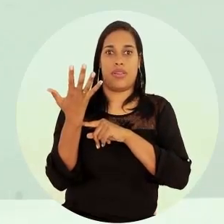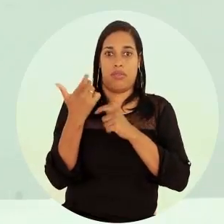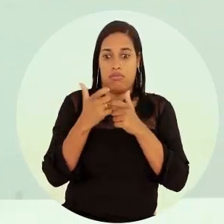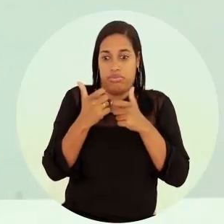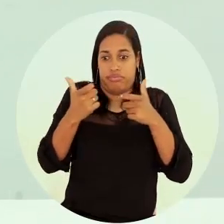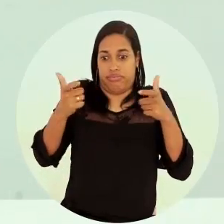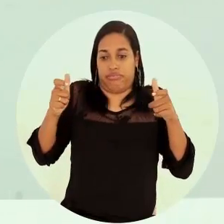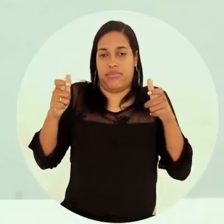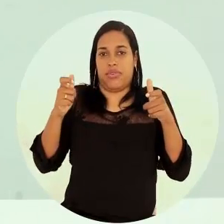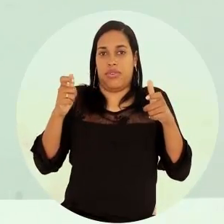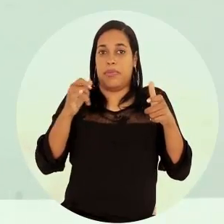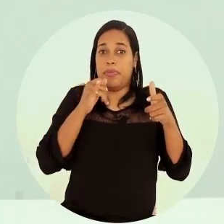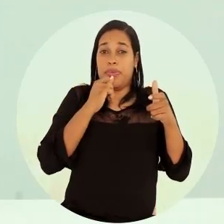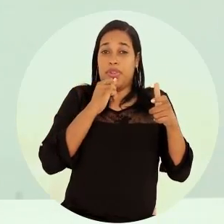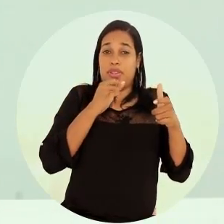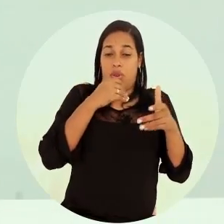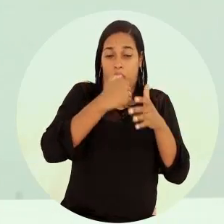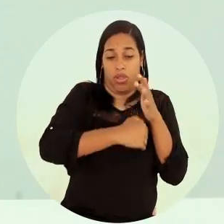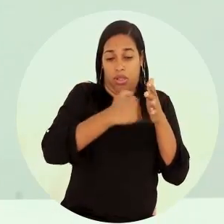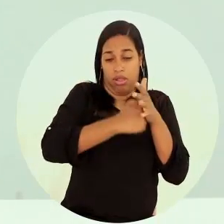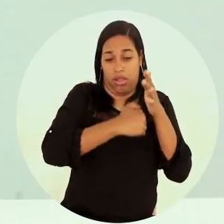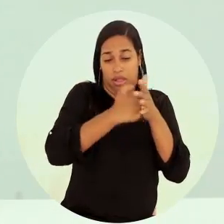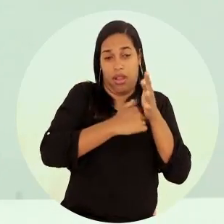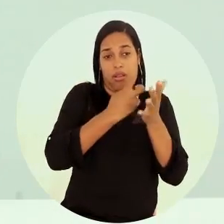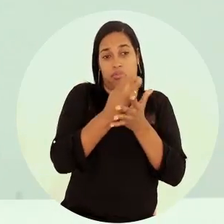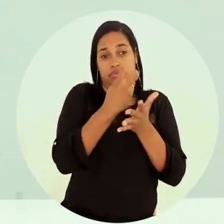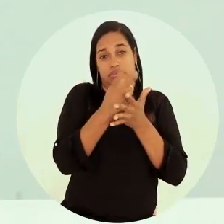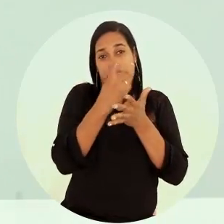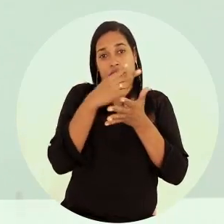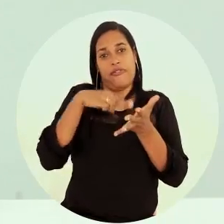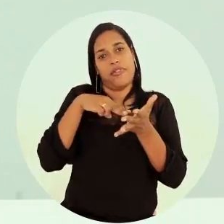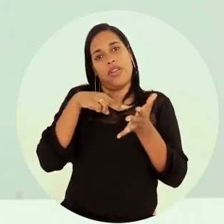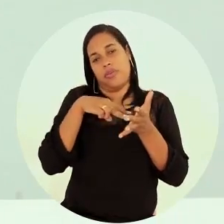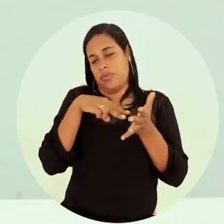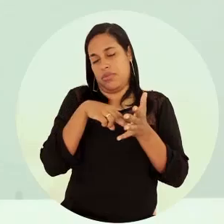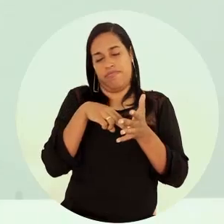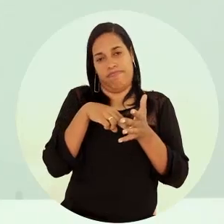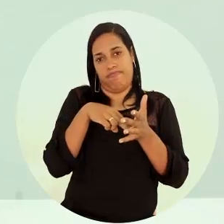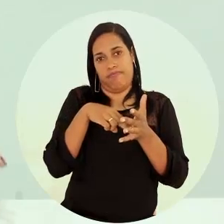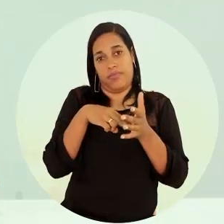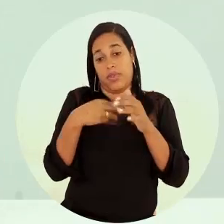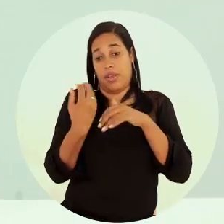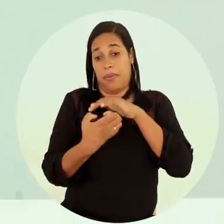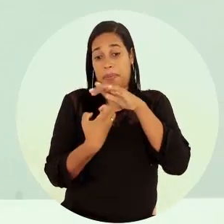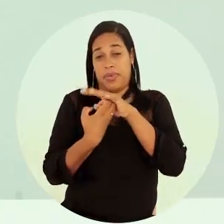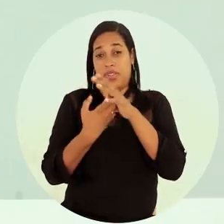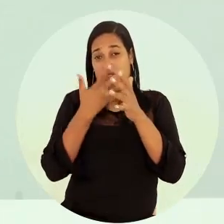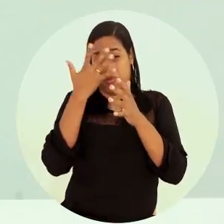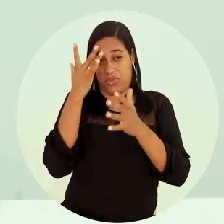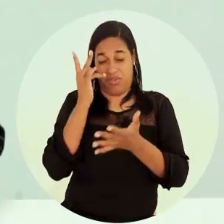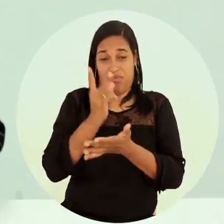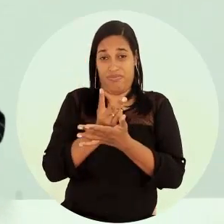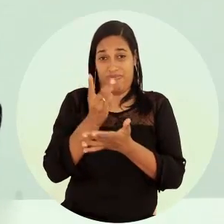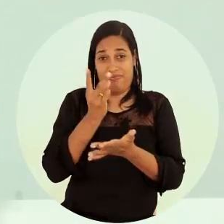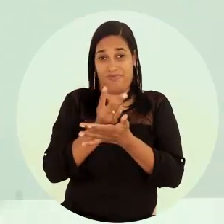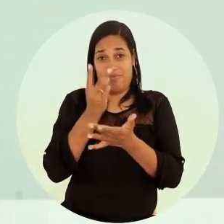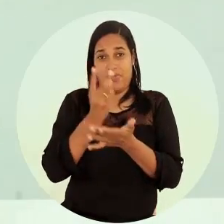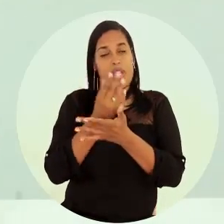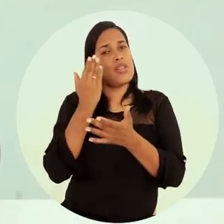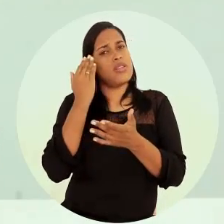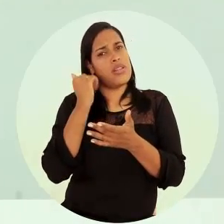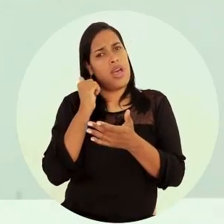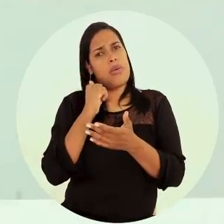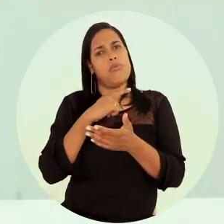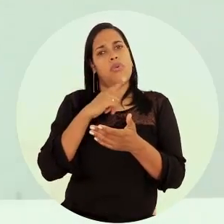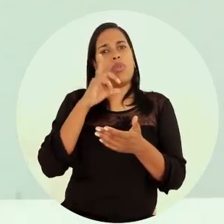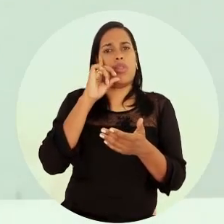ato de pessoas sendo desligadas e contratadas com muita frequência. O bom para a empresa é que as pessoas se mantenham nela e que elas saibam executar